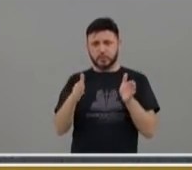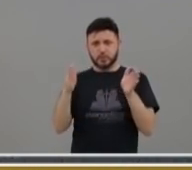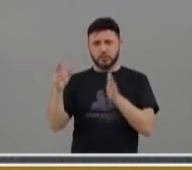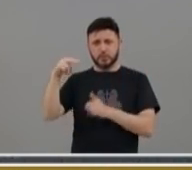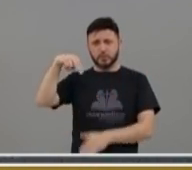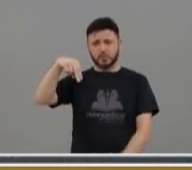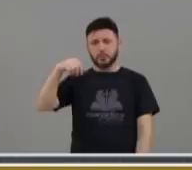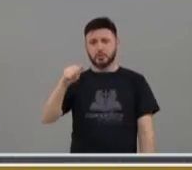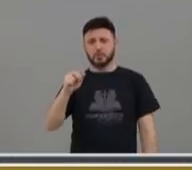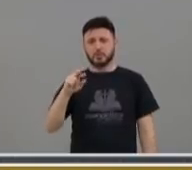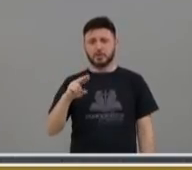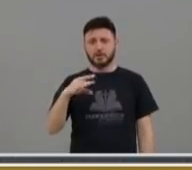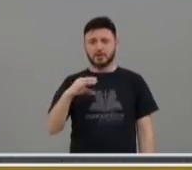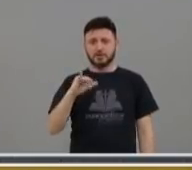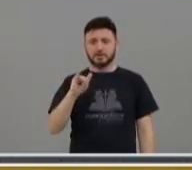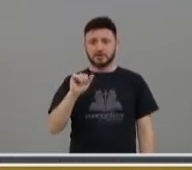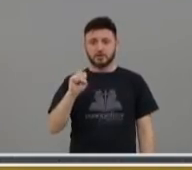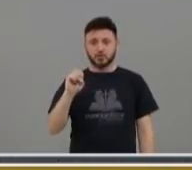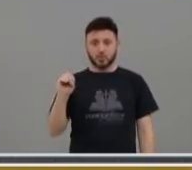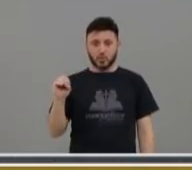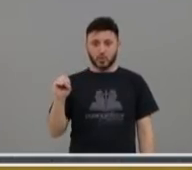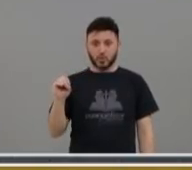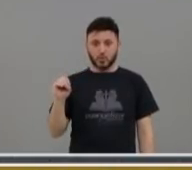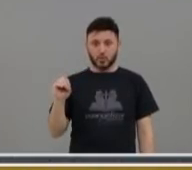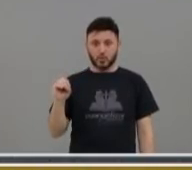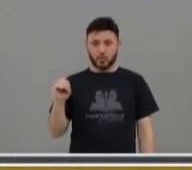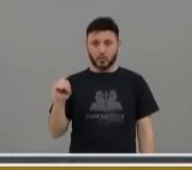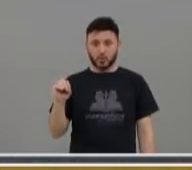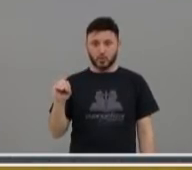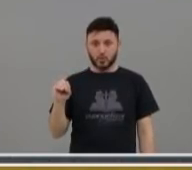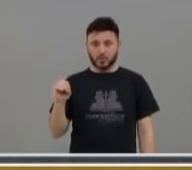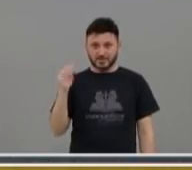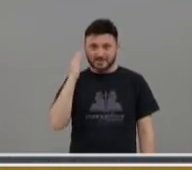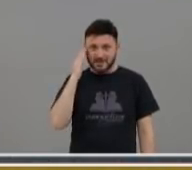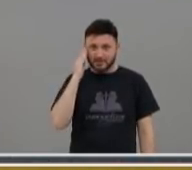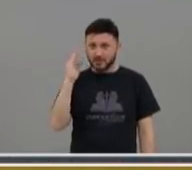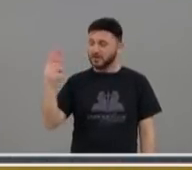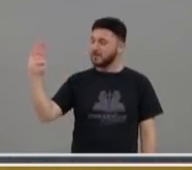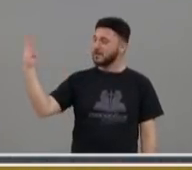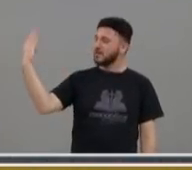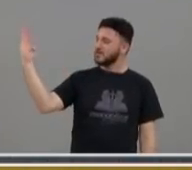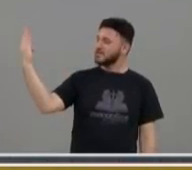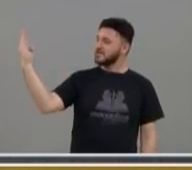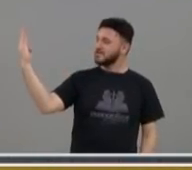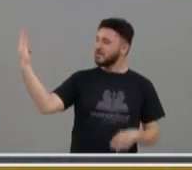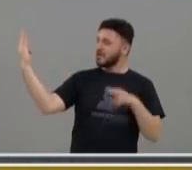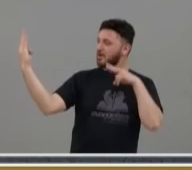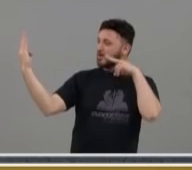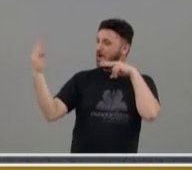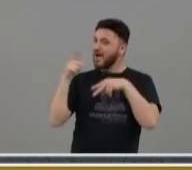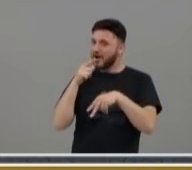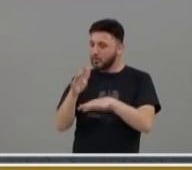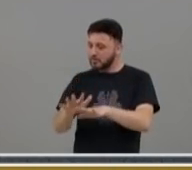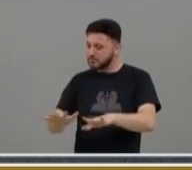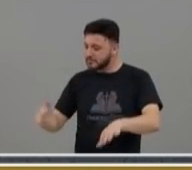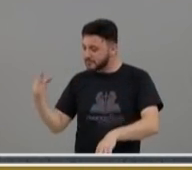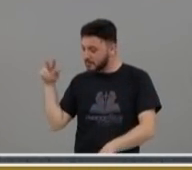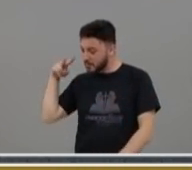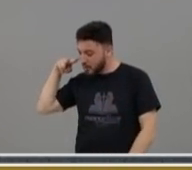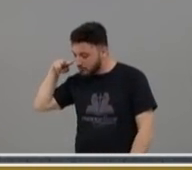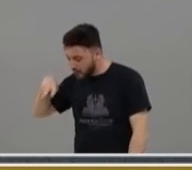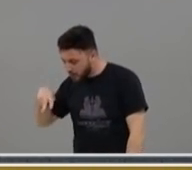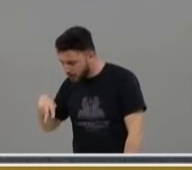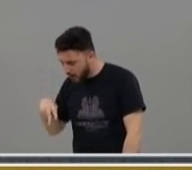meu Deus, quando descobre o espelho lá ali na água, olha, se apaixona por ele, fica olhando o